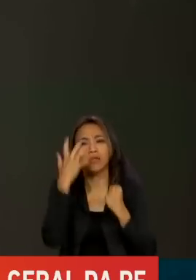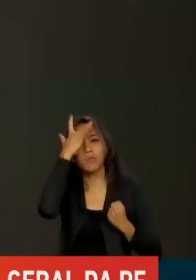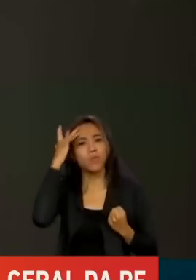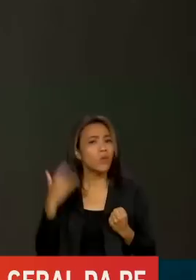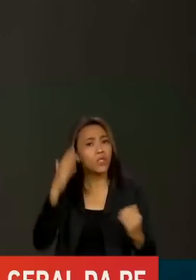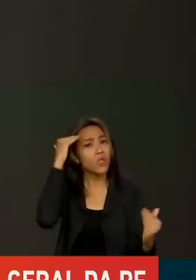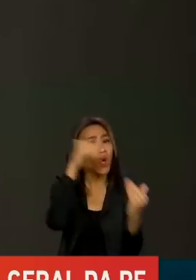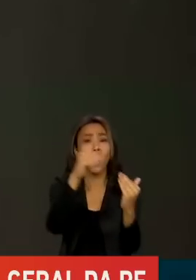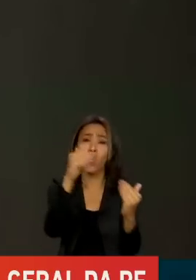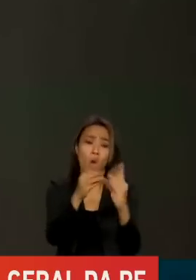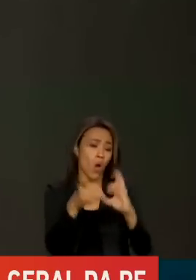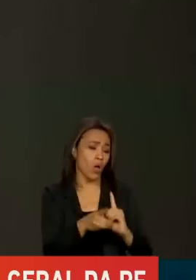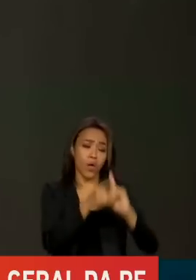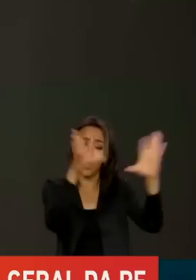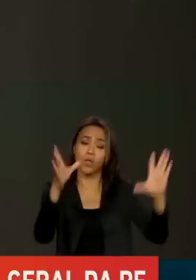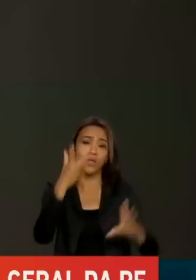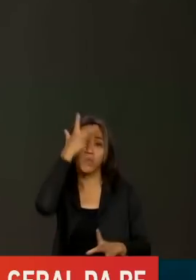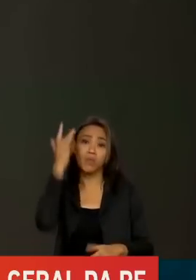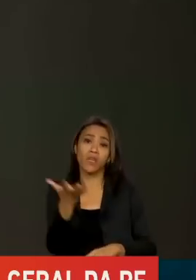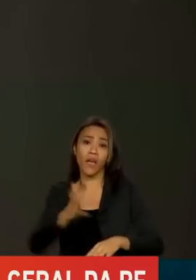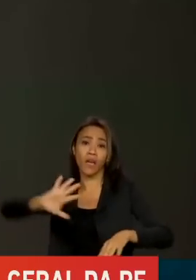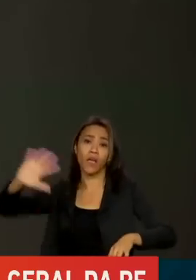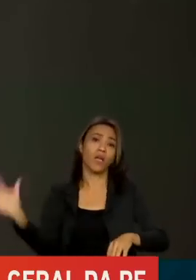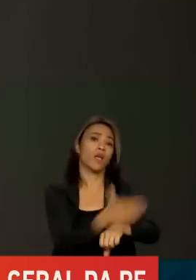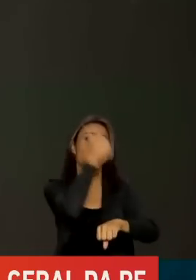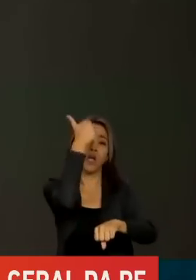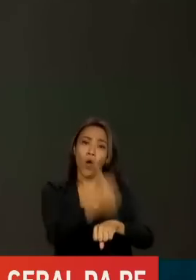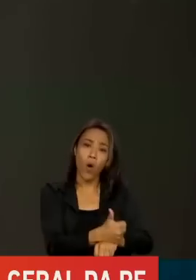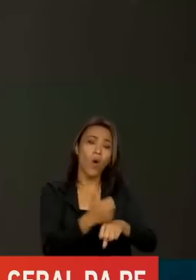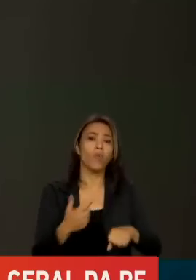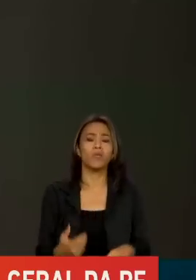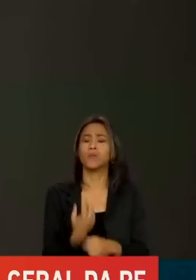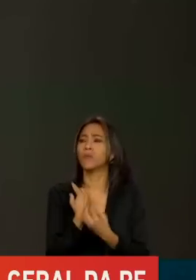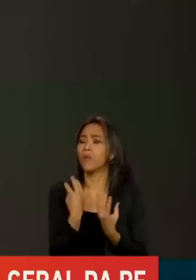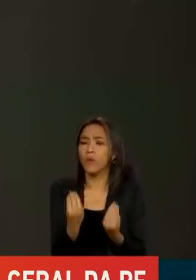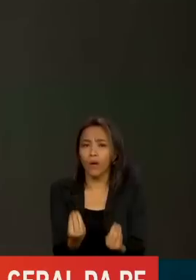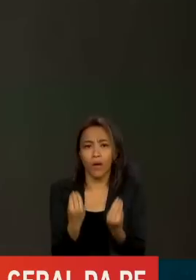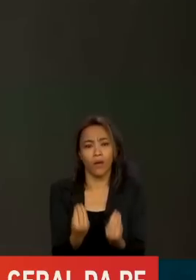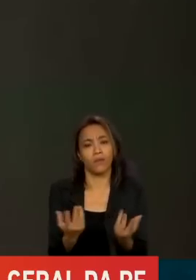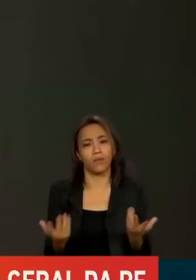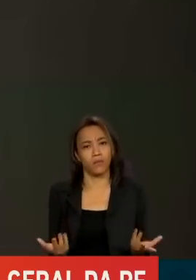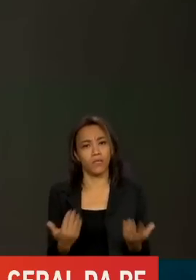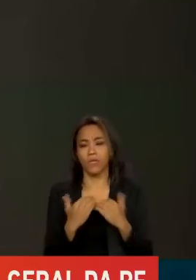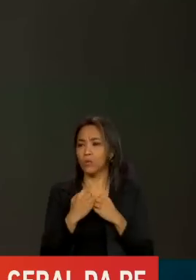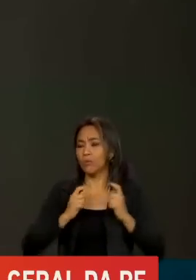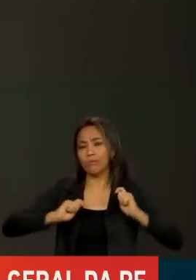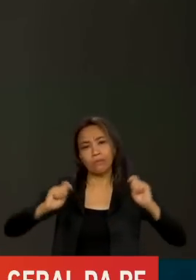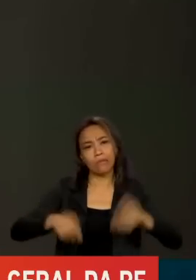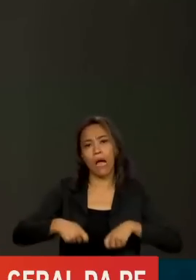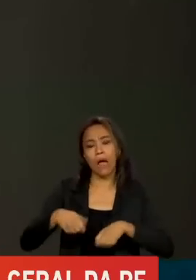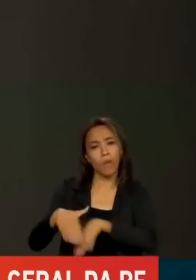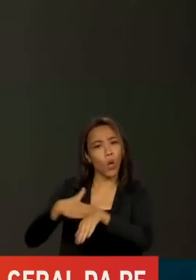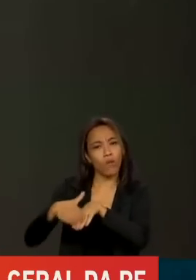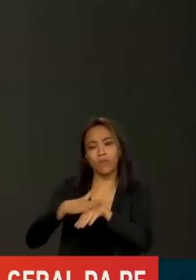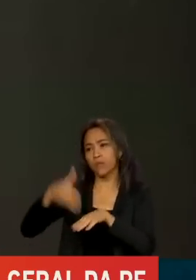as pessoas que ainda o gol as pessoas que querem um regime de exceção não é possível conversar com essas pessoas